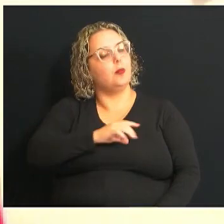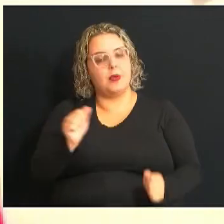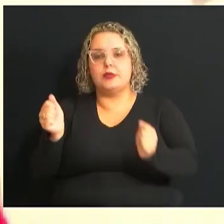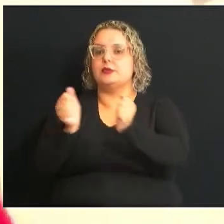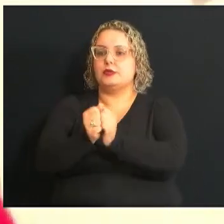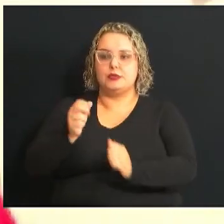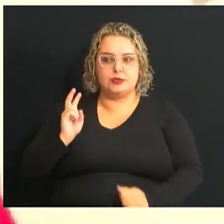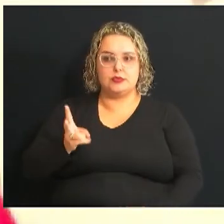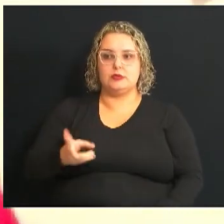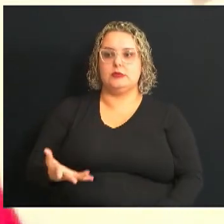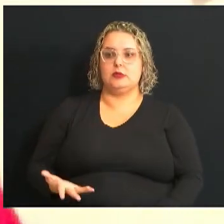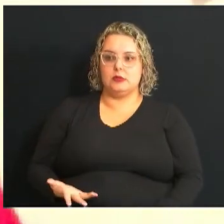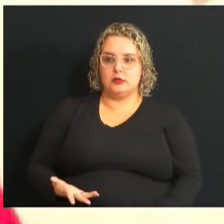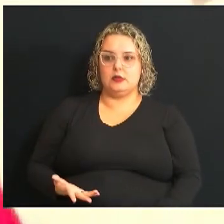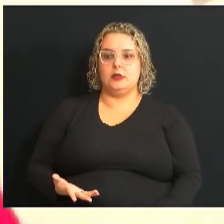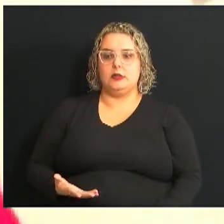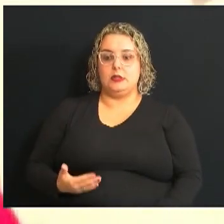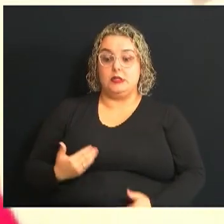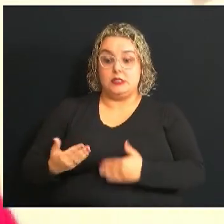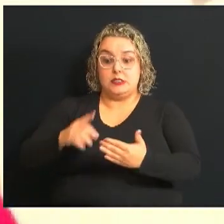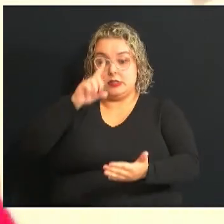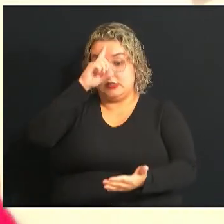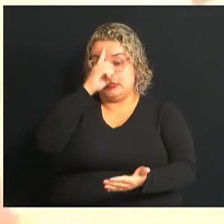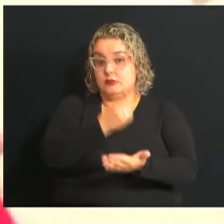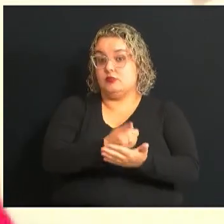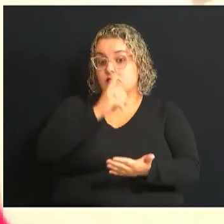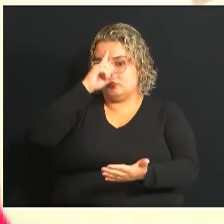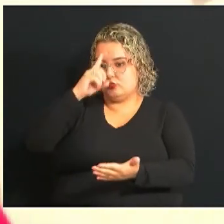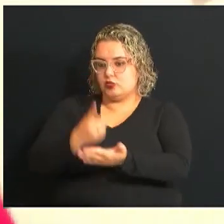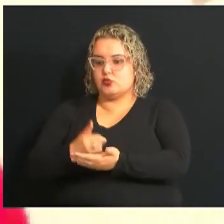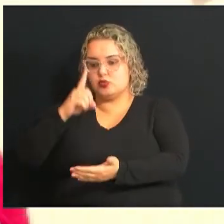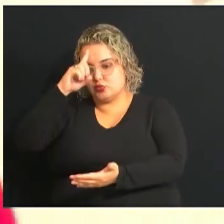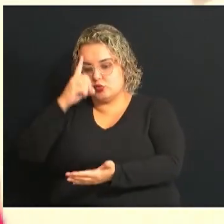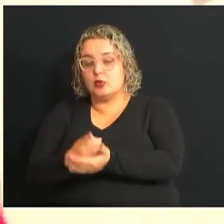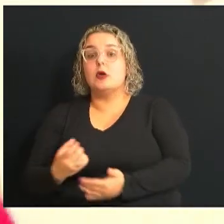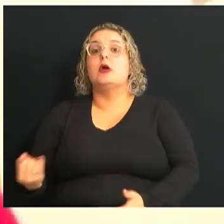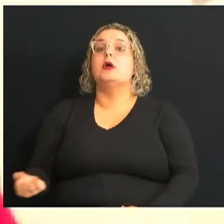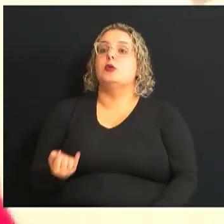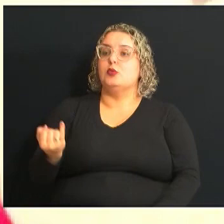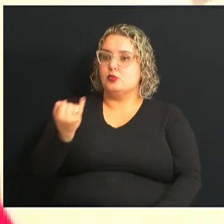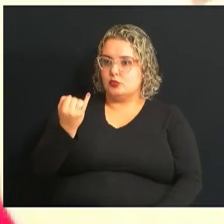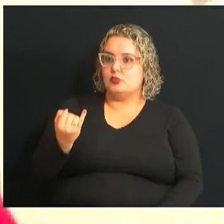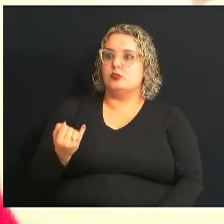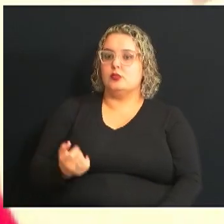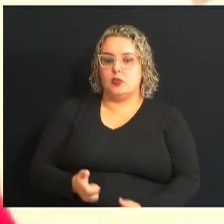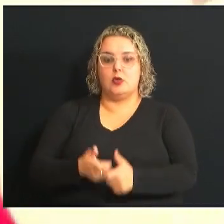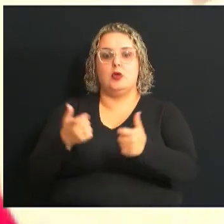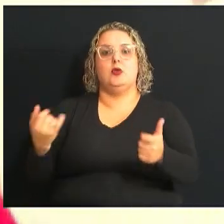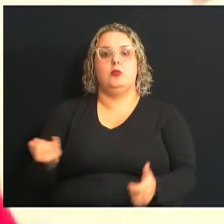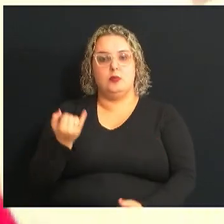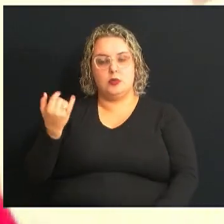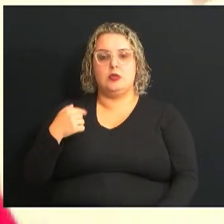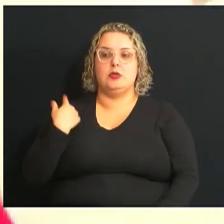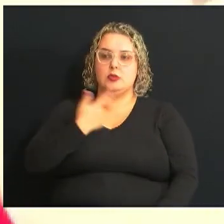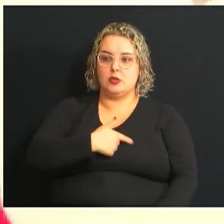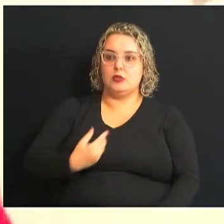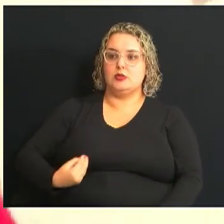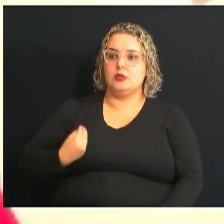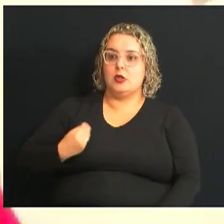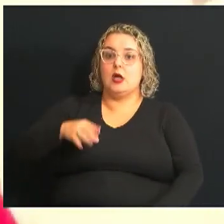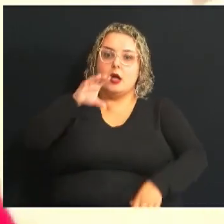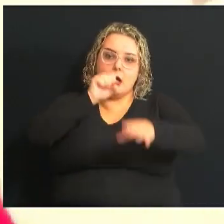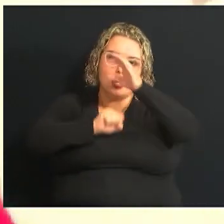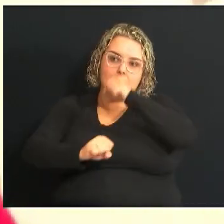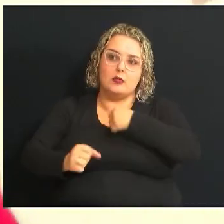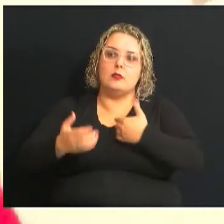Eu acho que nessas tomadas de decisões muito importantes, né, muito grandes na nossa vida, a gente aprende a